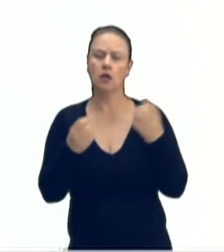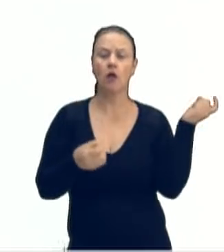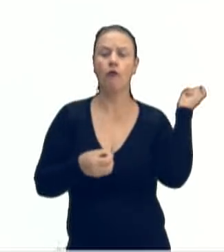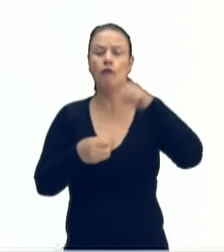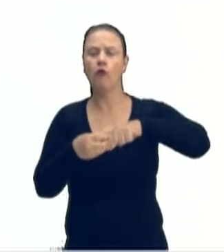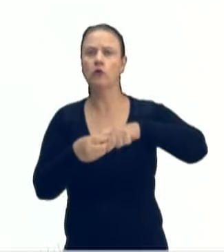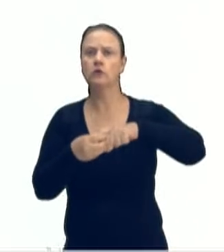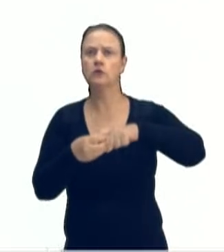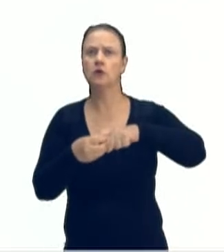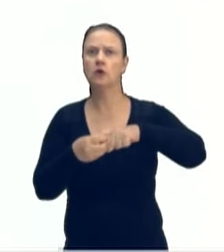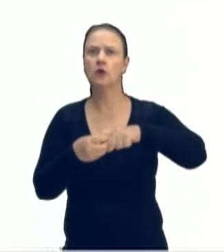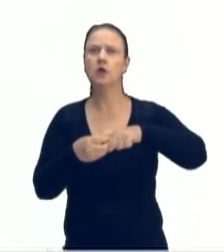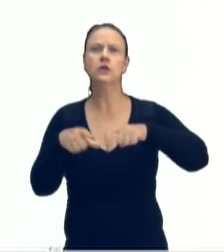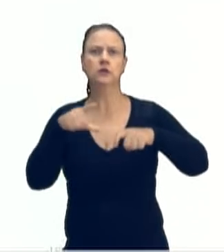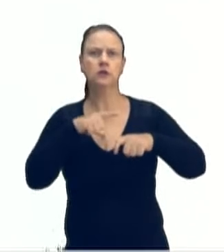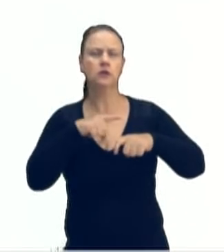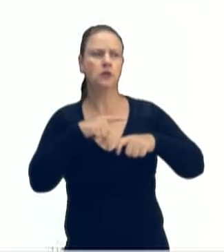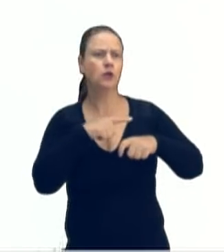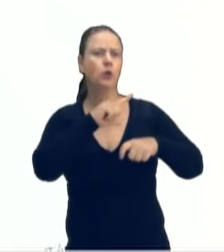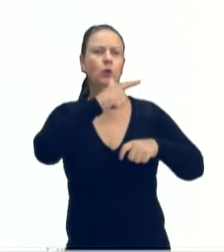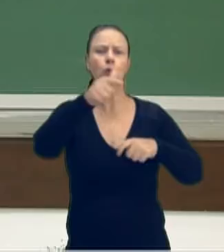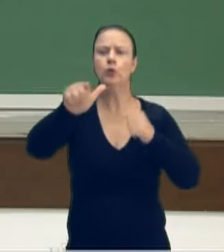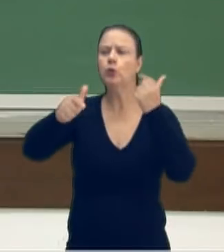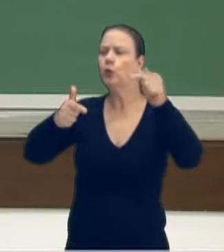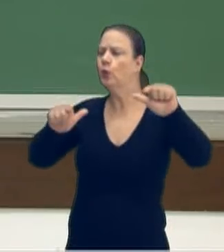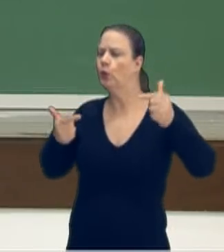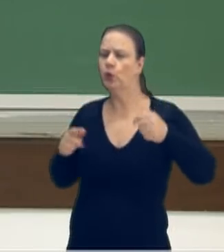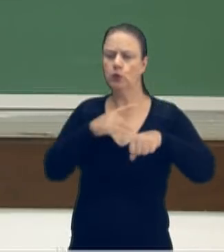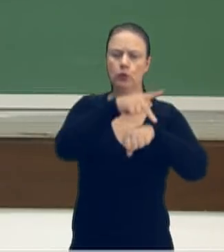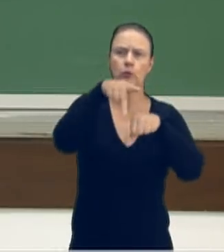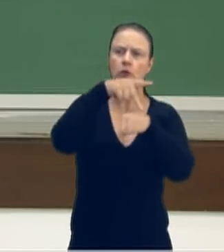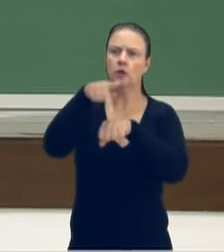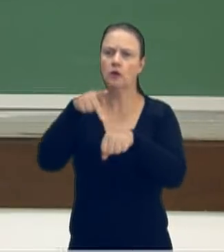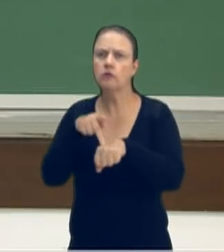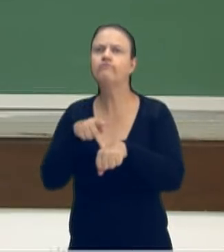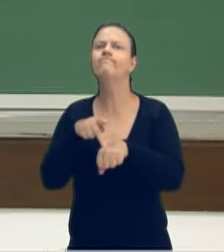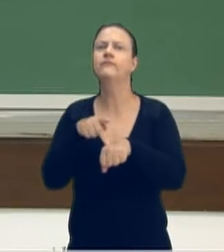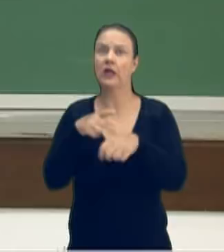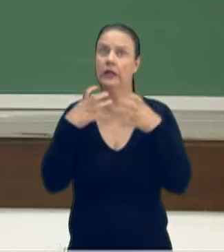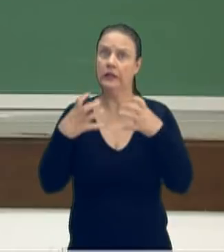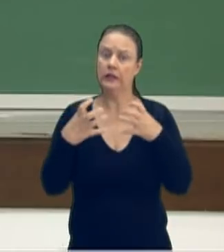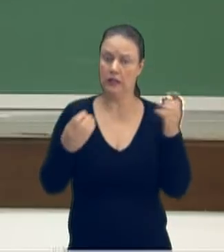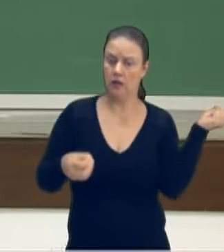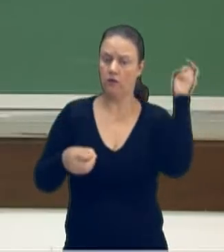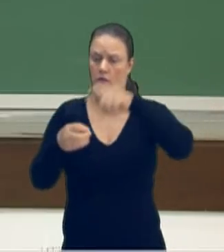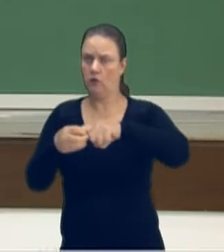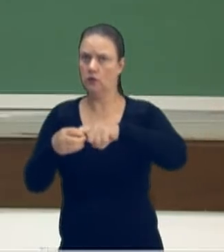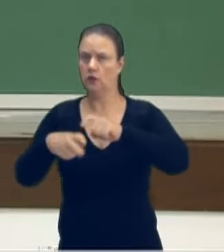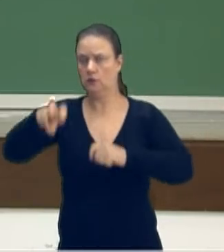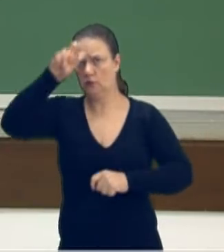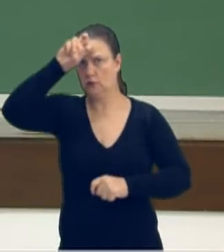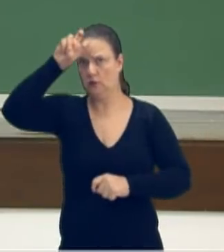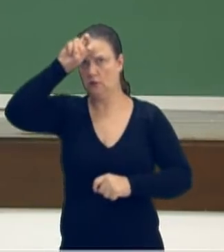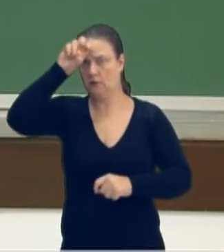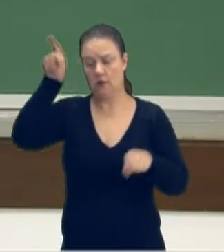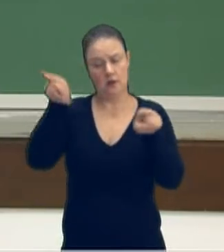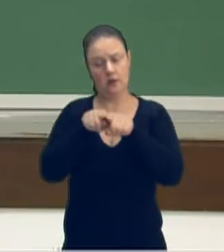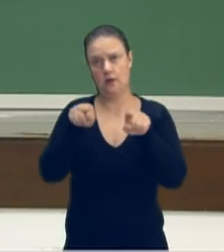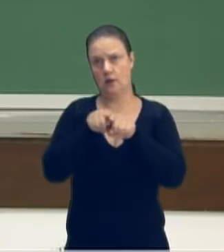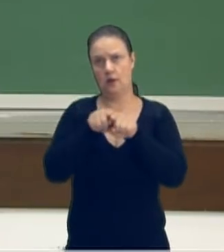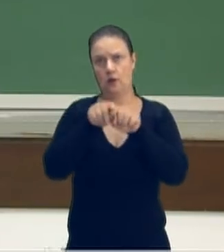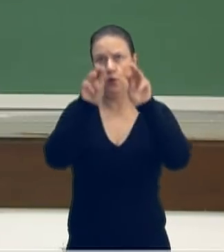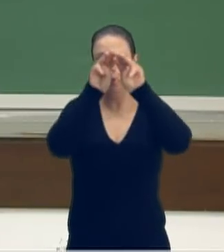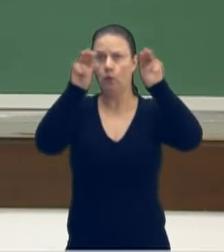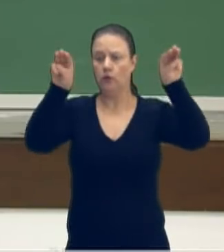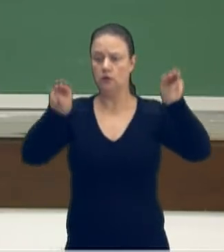em museus que estão em outros países, como a nossa múmia, que está aqui, como a múmia Tutimeia, que está em Curitiba, como